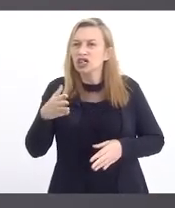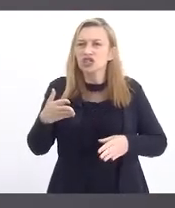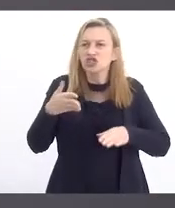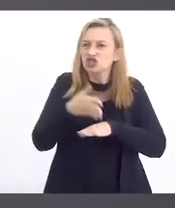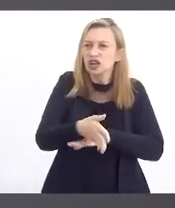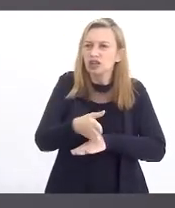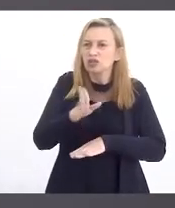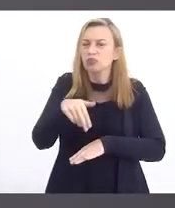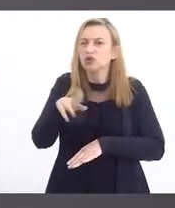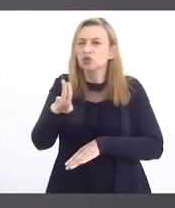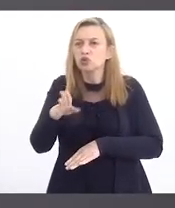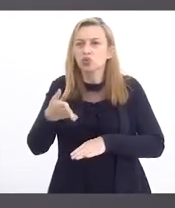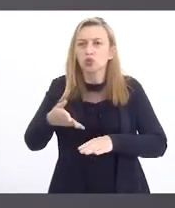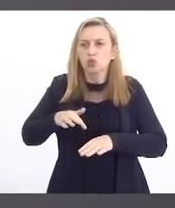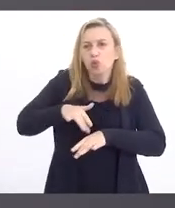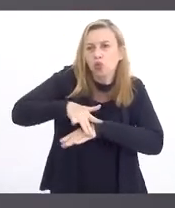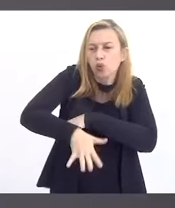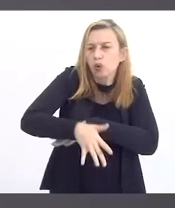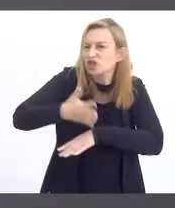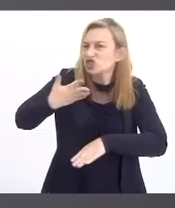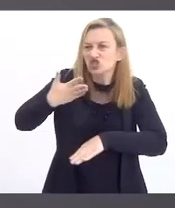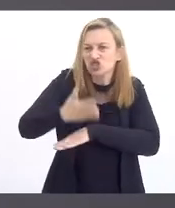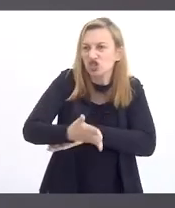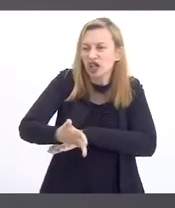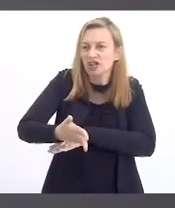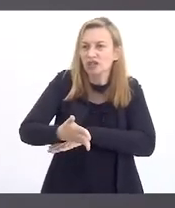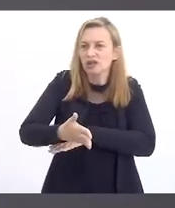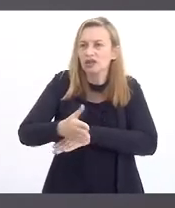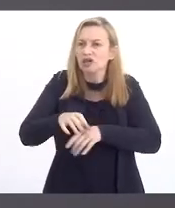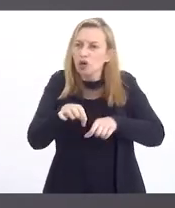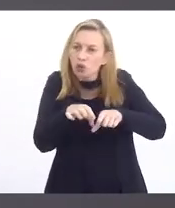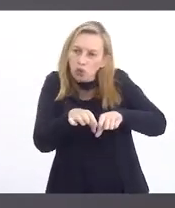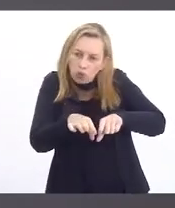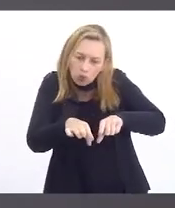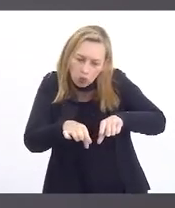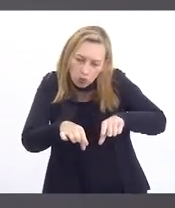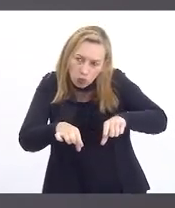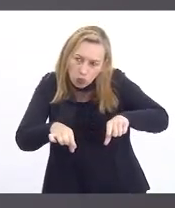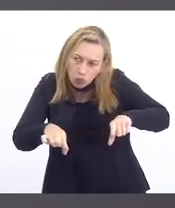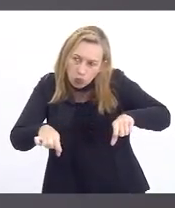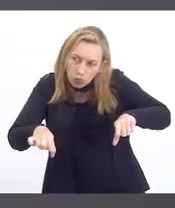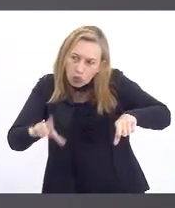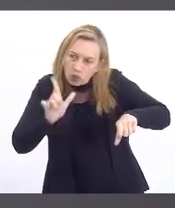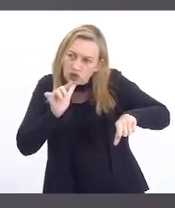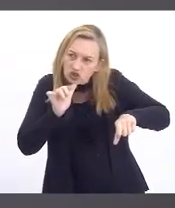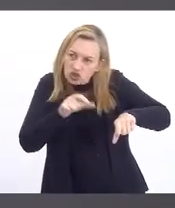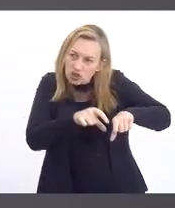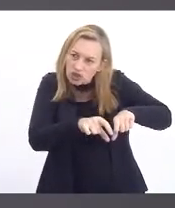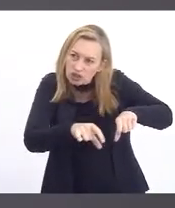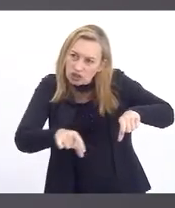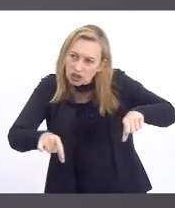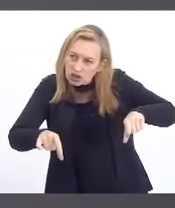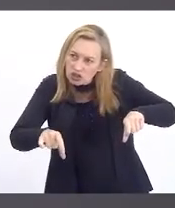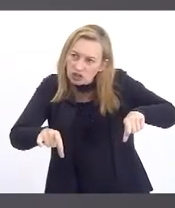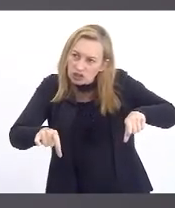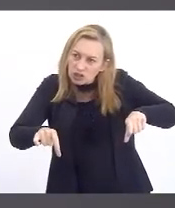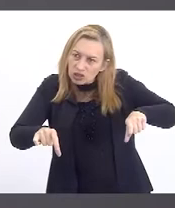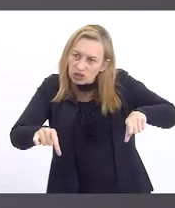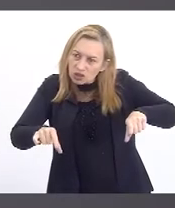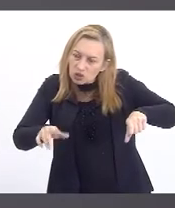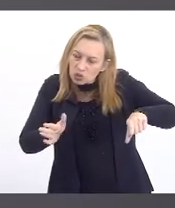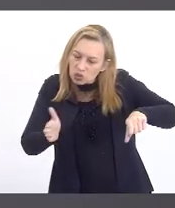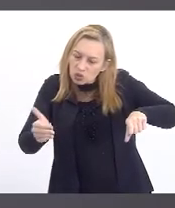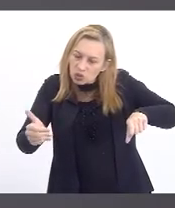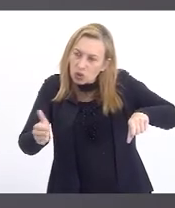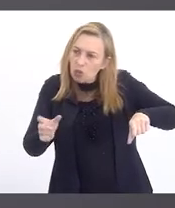Guandu. Então a gente faz um canal de água aqui e faz um dique só de proteção aqui pequeno e